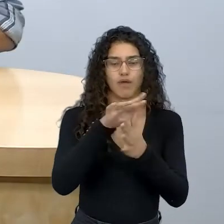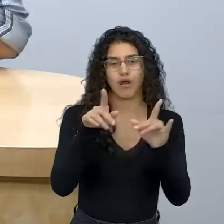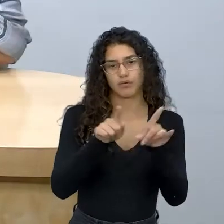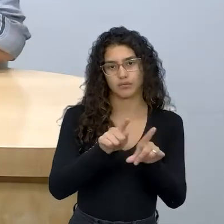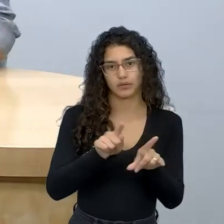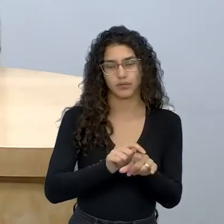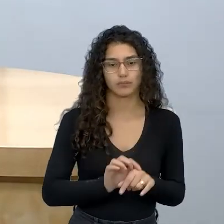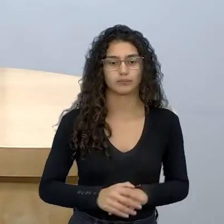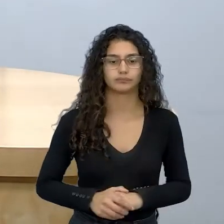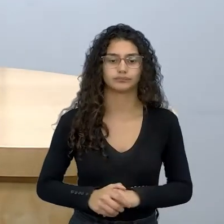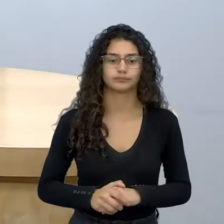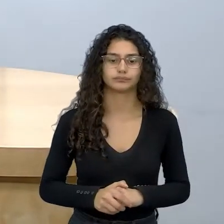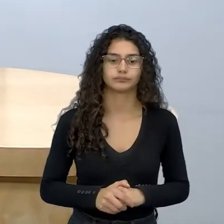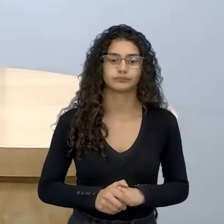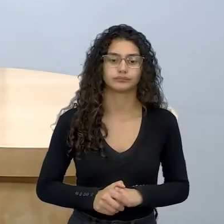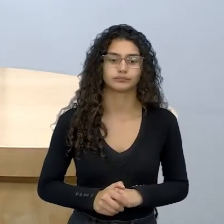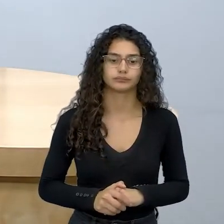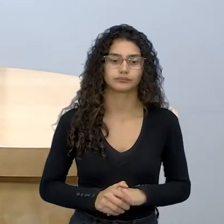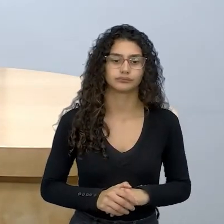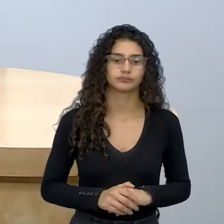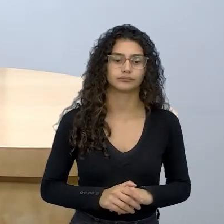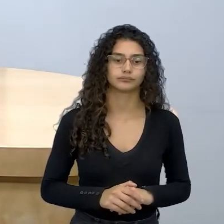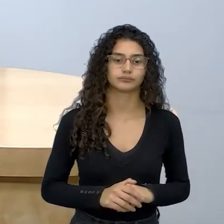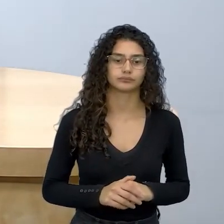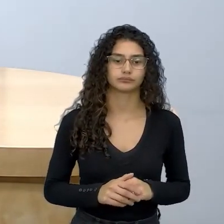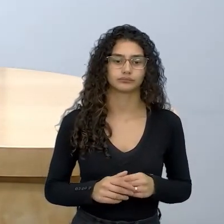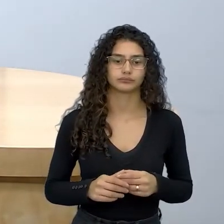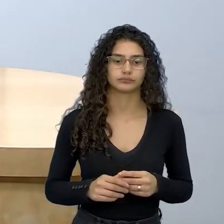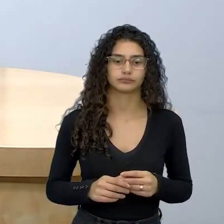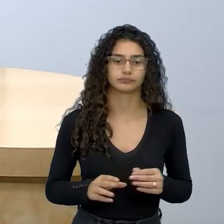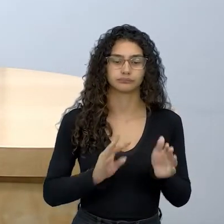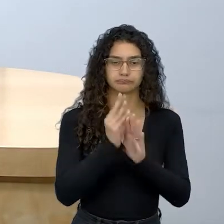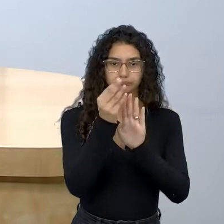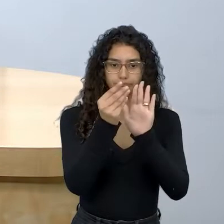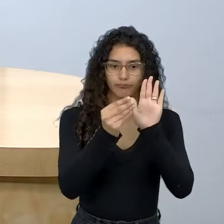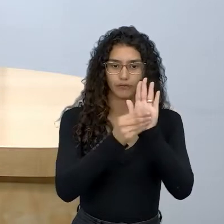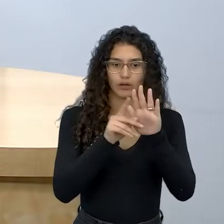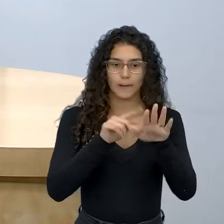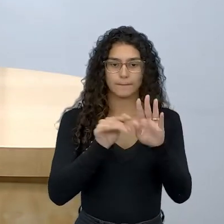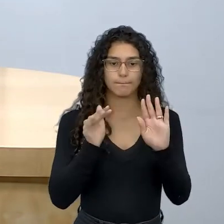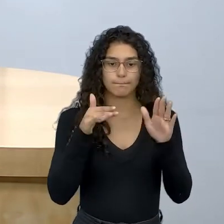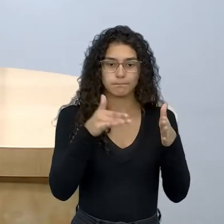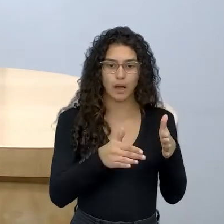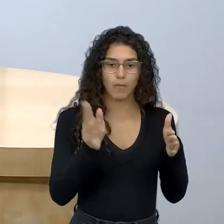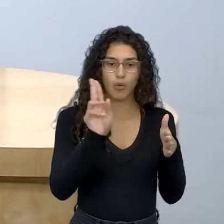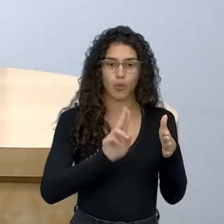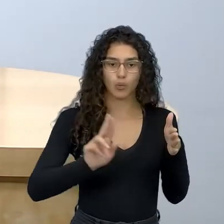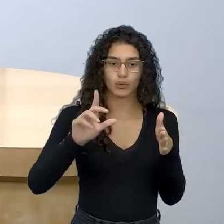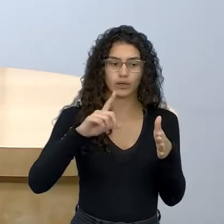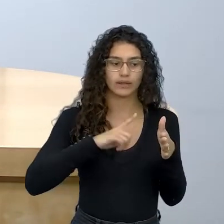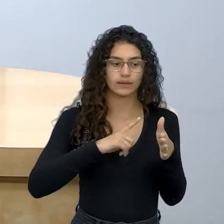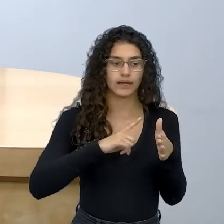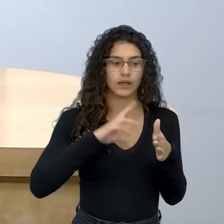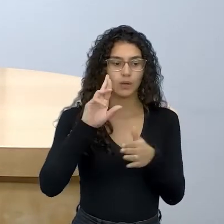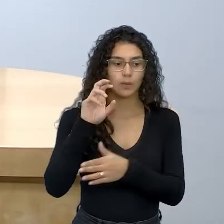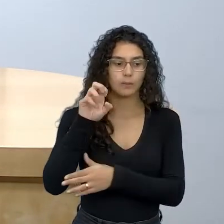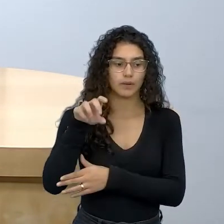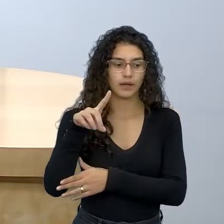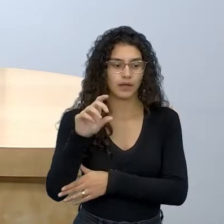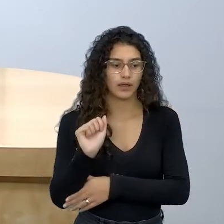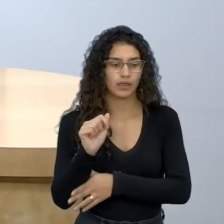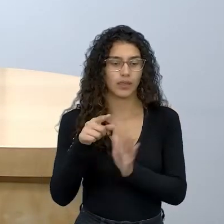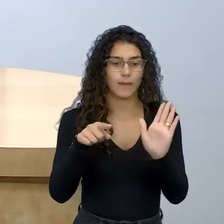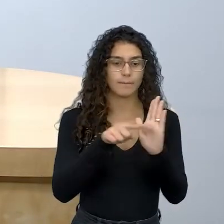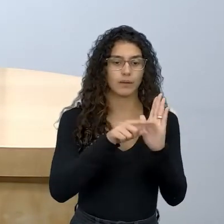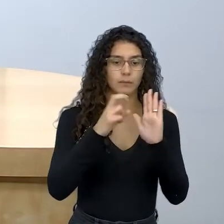né? Então, ó, aqui eu coloquei que ela é voltada para consumidores que têm uma renda familiar mínima de